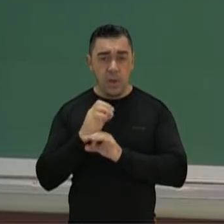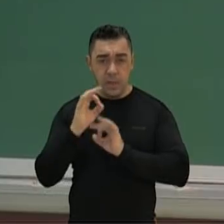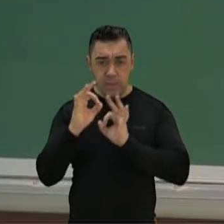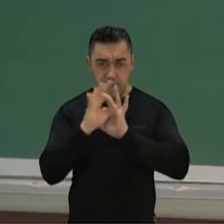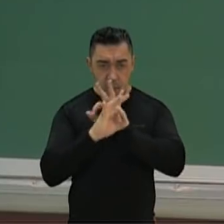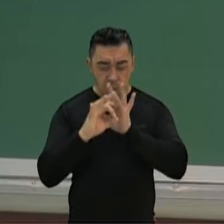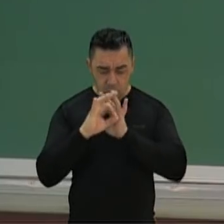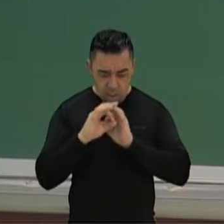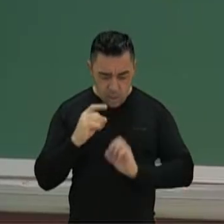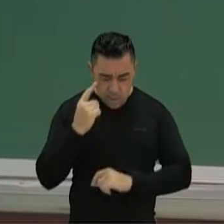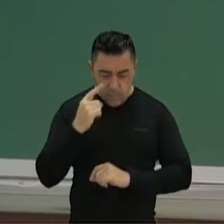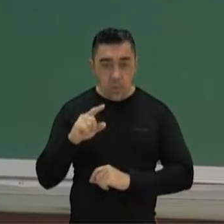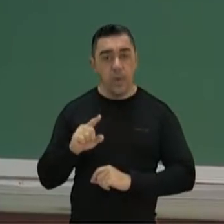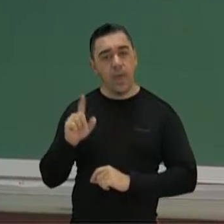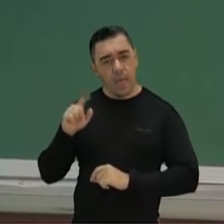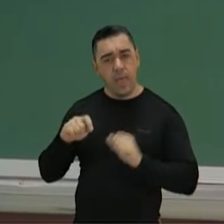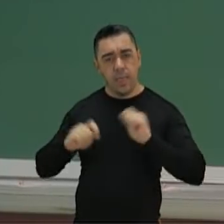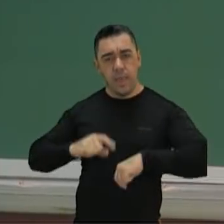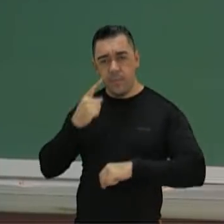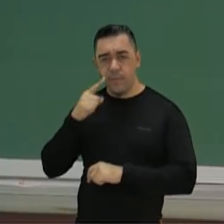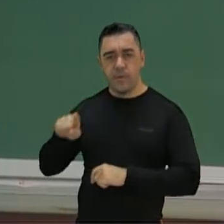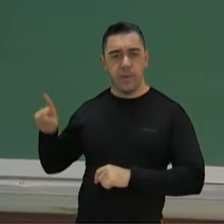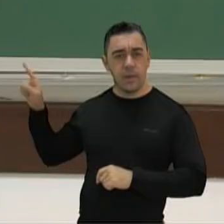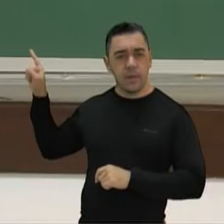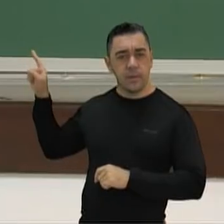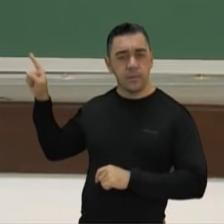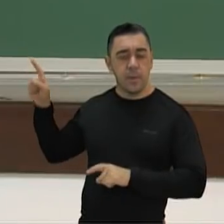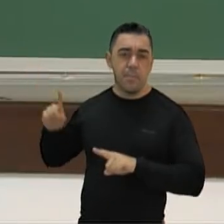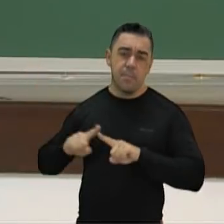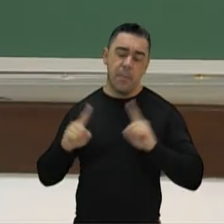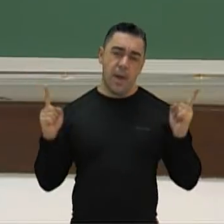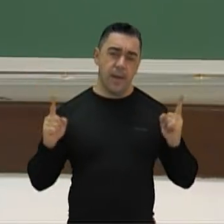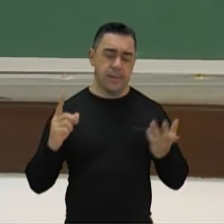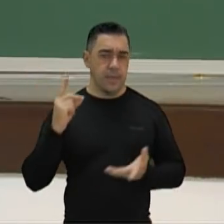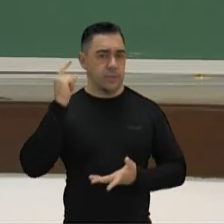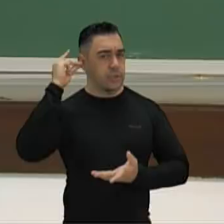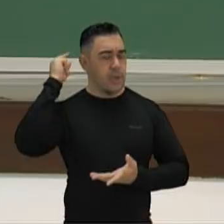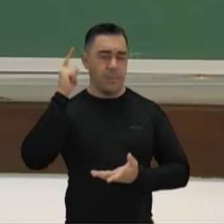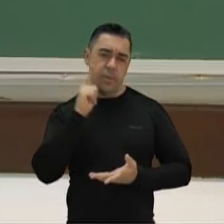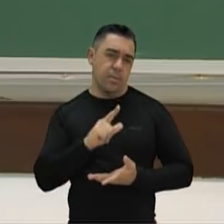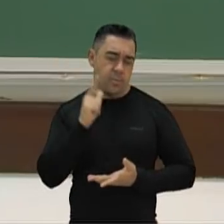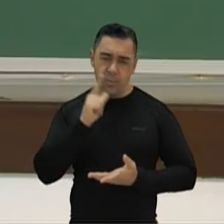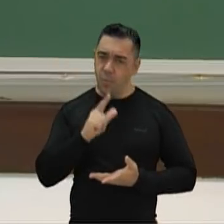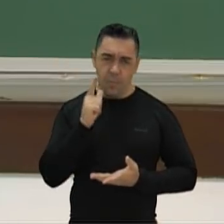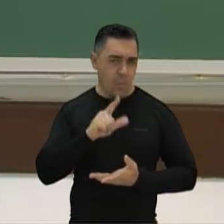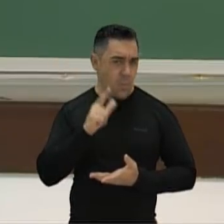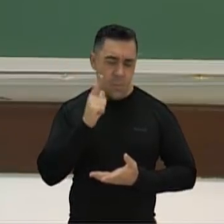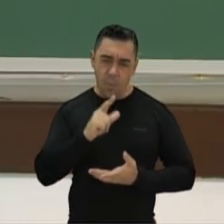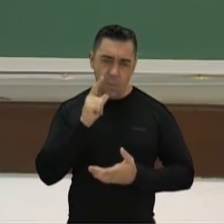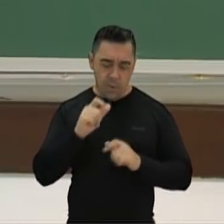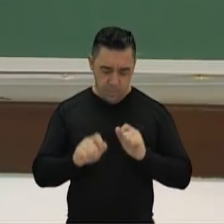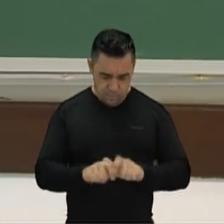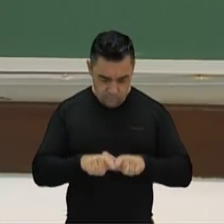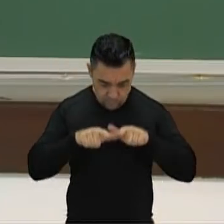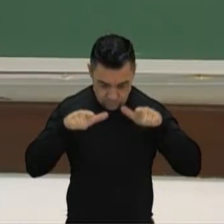era, ele enxergaria essas estruturas. Só que o microscópio dele não era capaz disso. Com o avanço da tecnologia